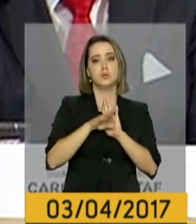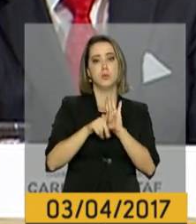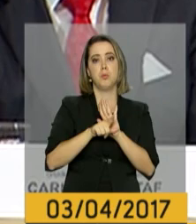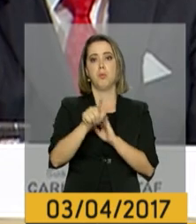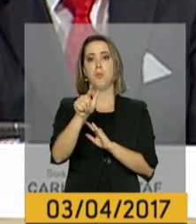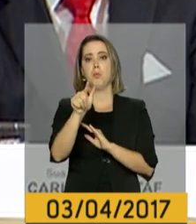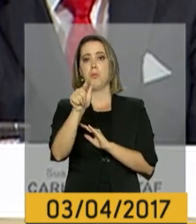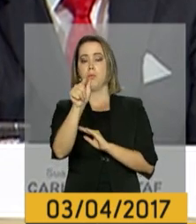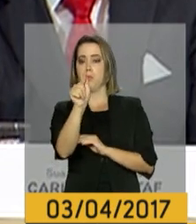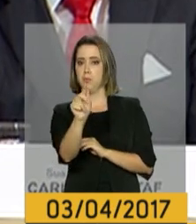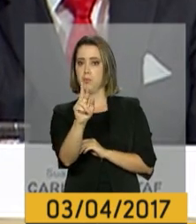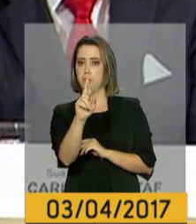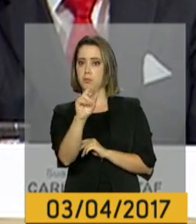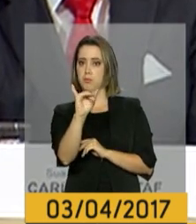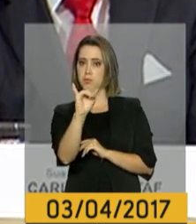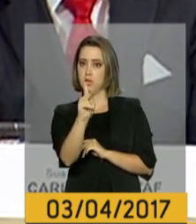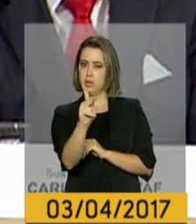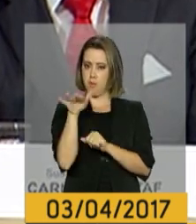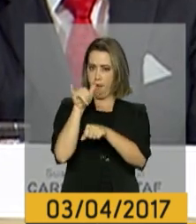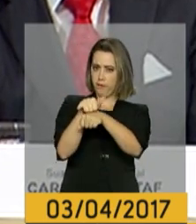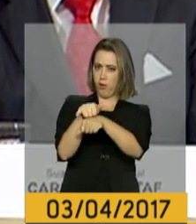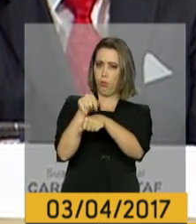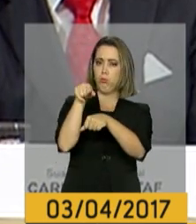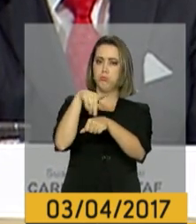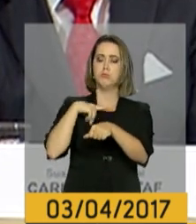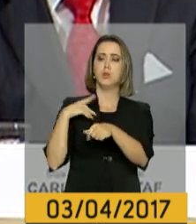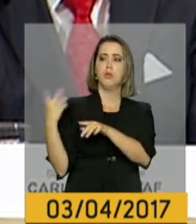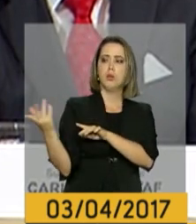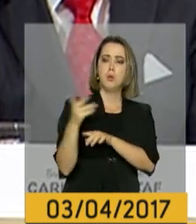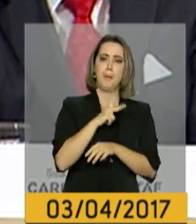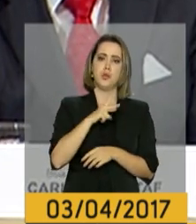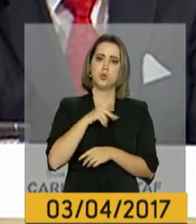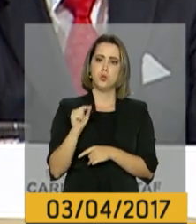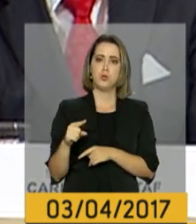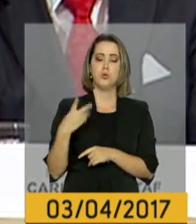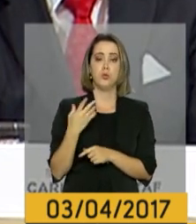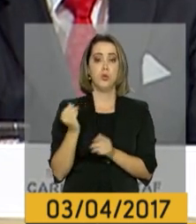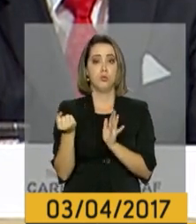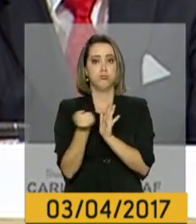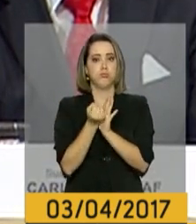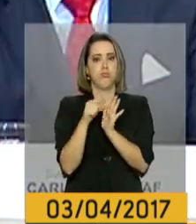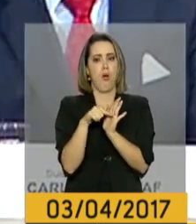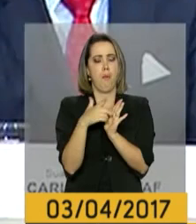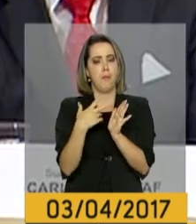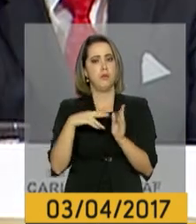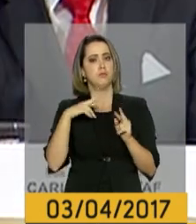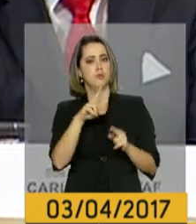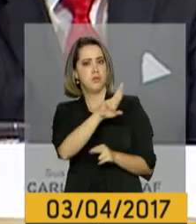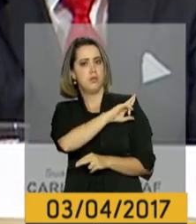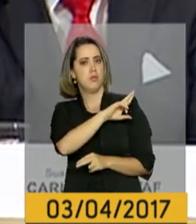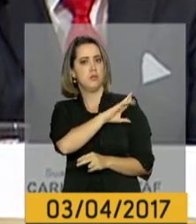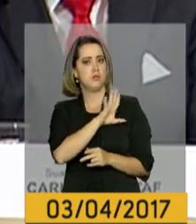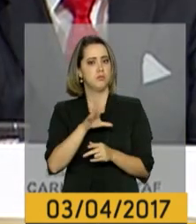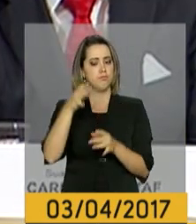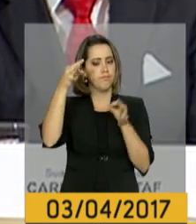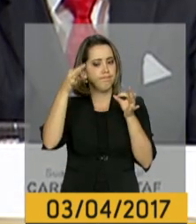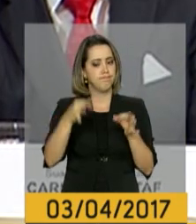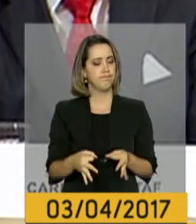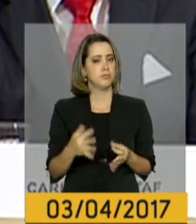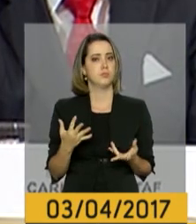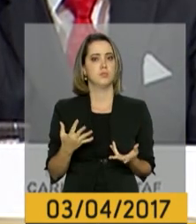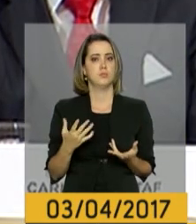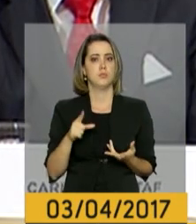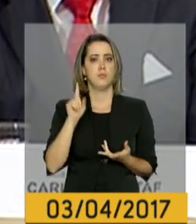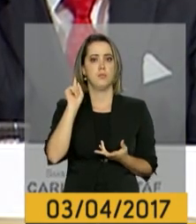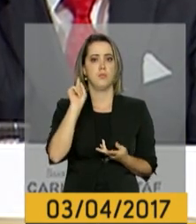ocupa lugar central num relacionamento que traz a marca da maturidade e da solidez.